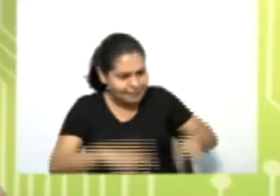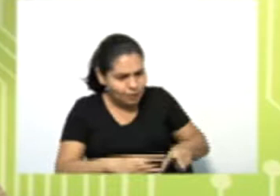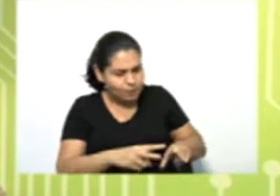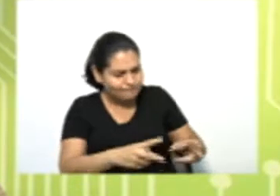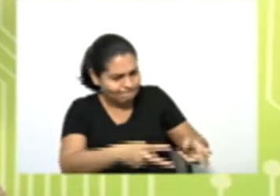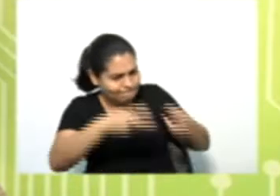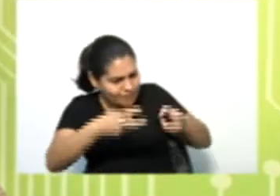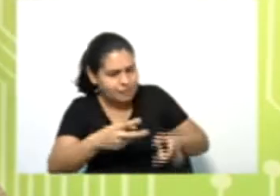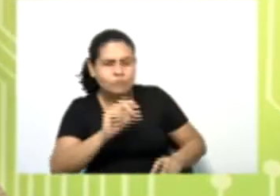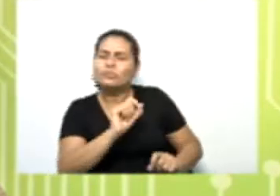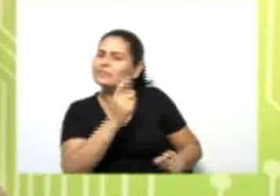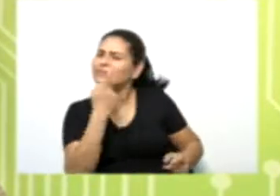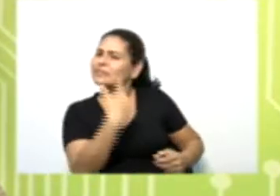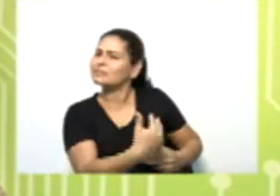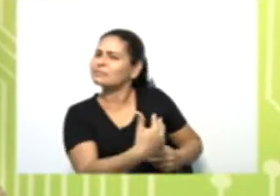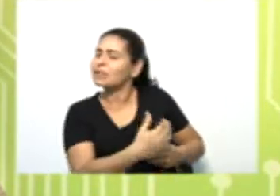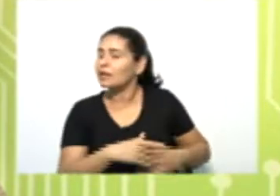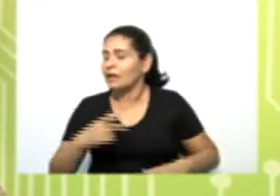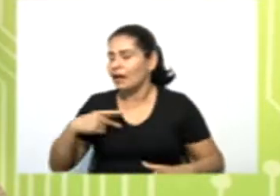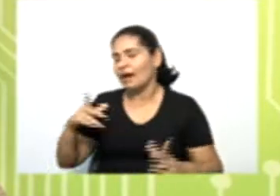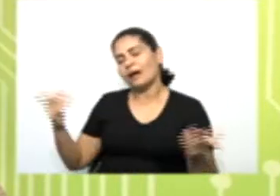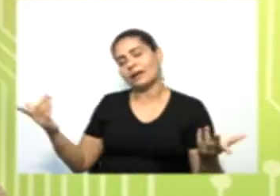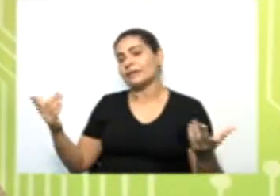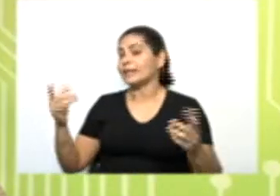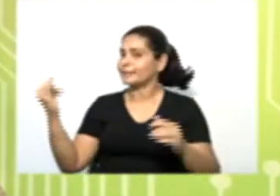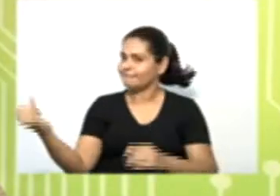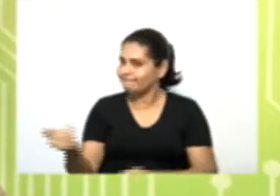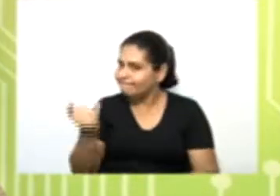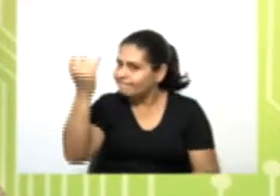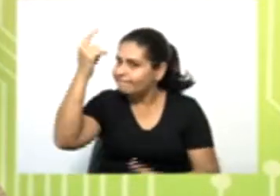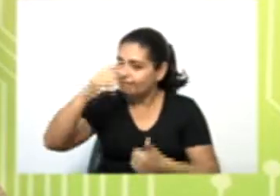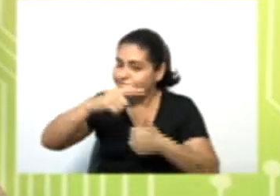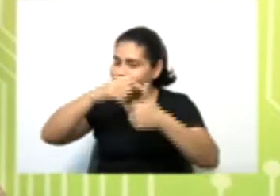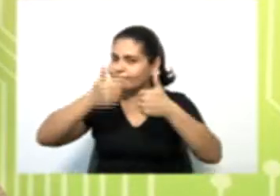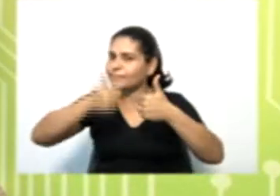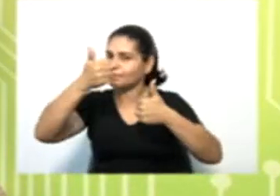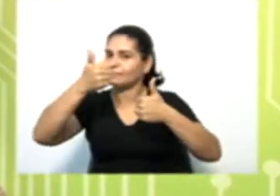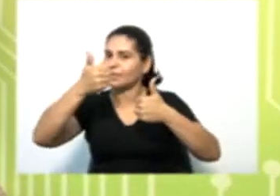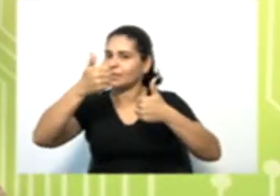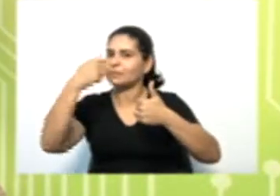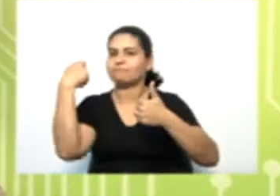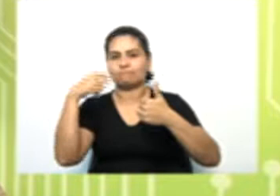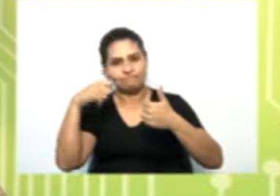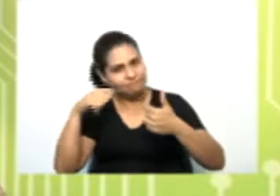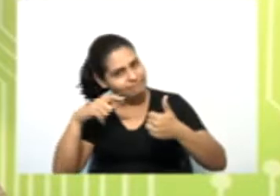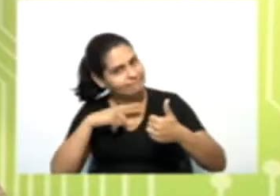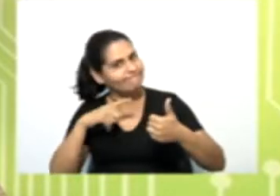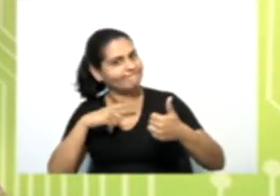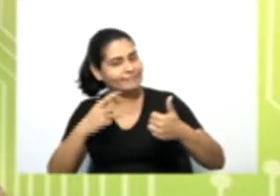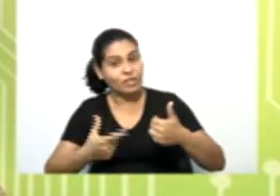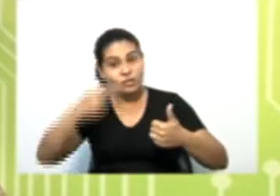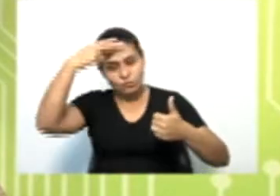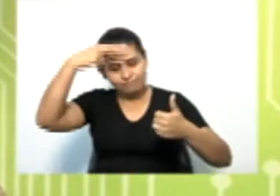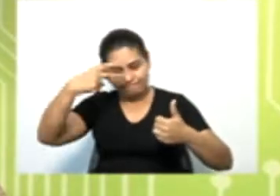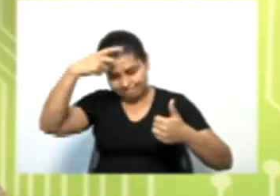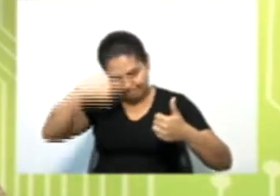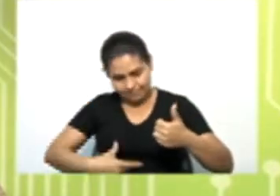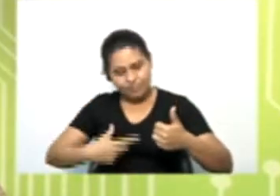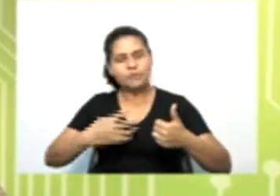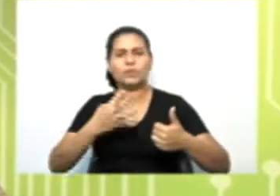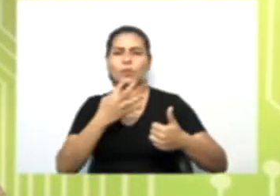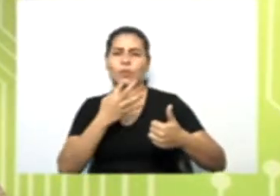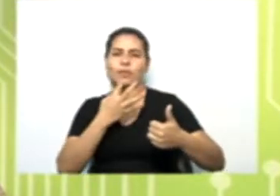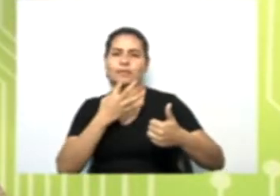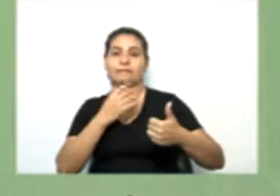estar presente no momento da negociação? Esse é o primeiro pilar, né, da autoestima, dos 6 pilares da